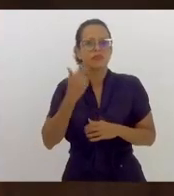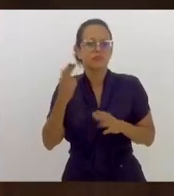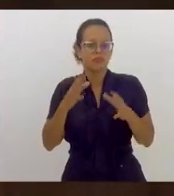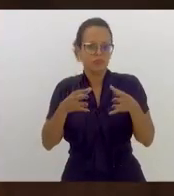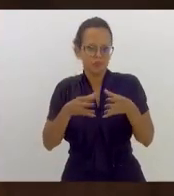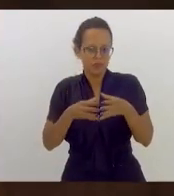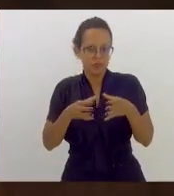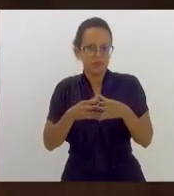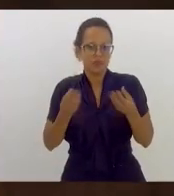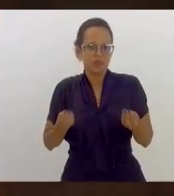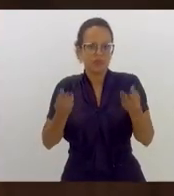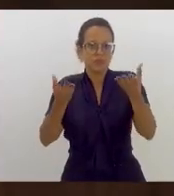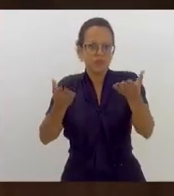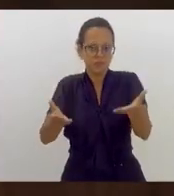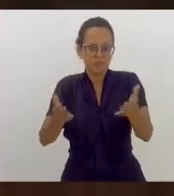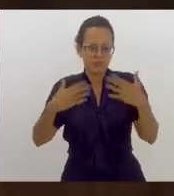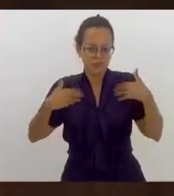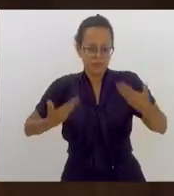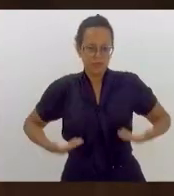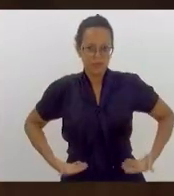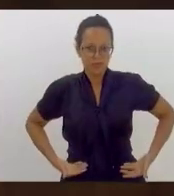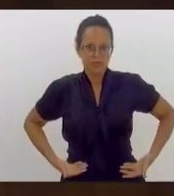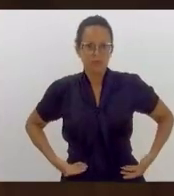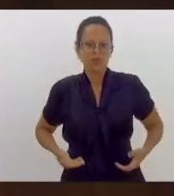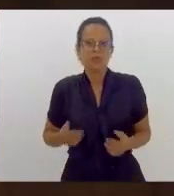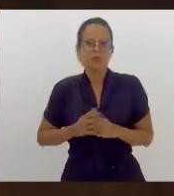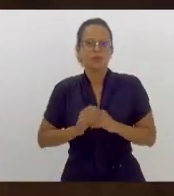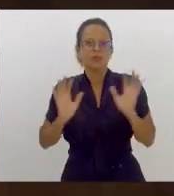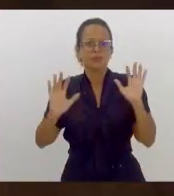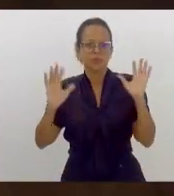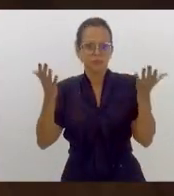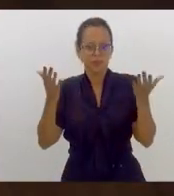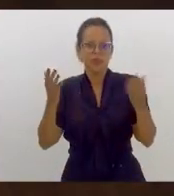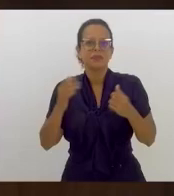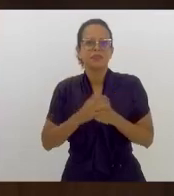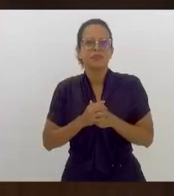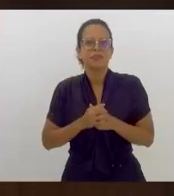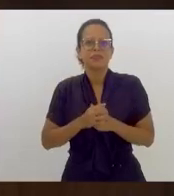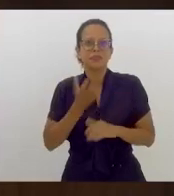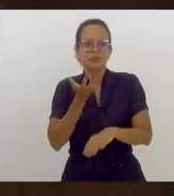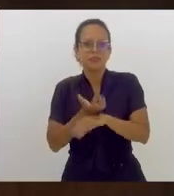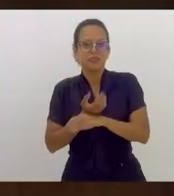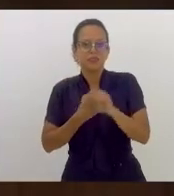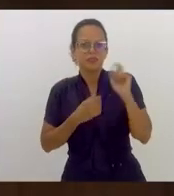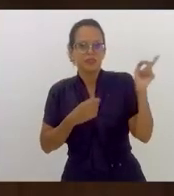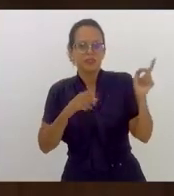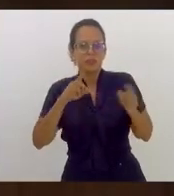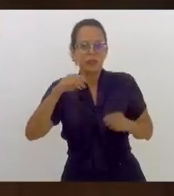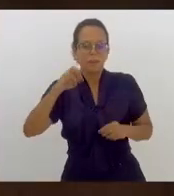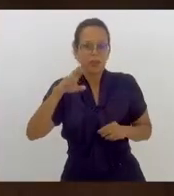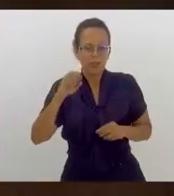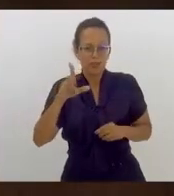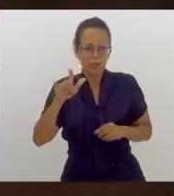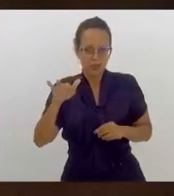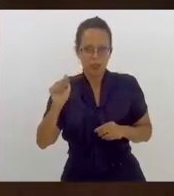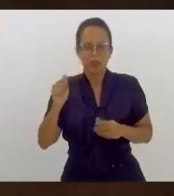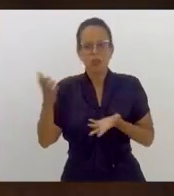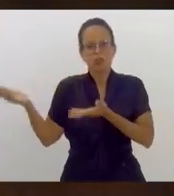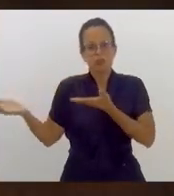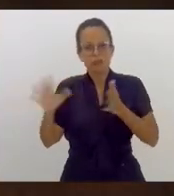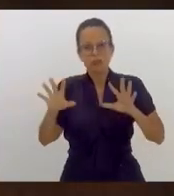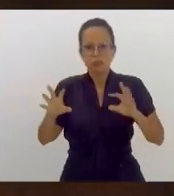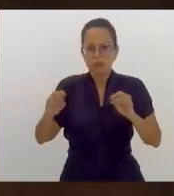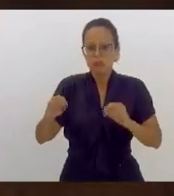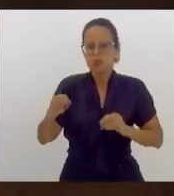lhe entregar aqui uma blusa do festival que hoje fazemos aqui na Praça Mário Lago. Inclusive, convido a todos os deputados